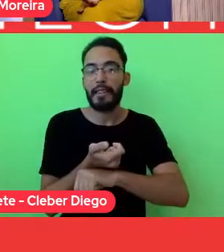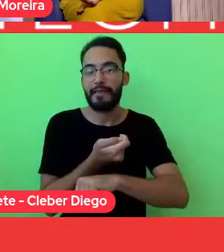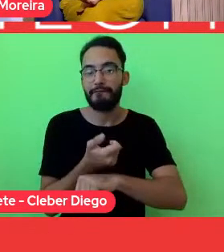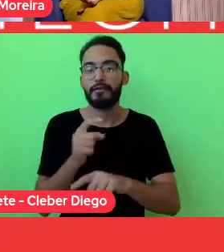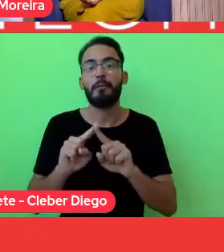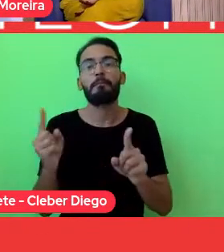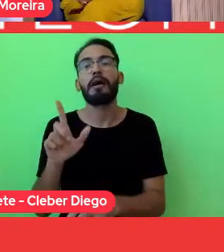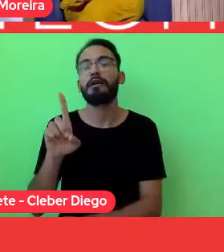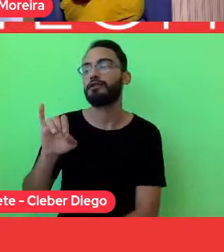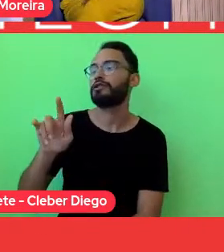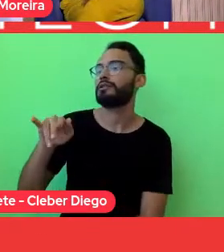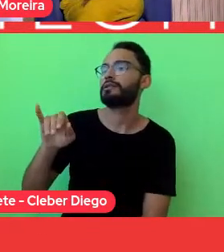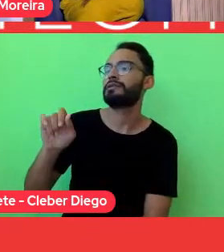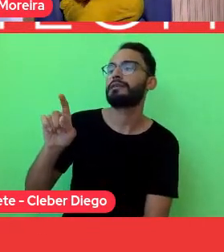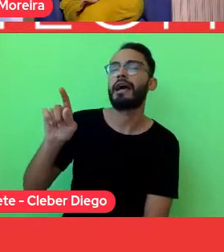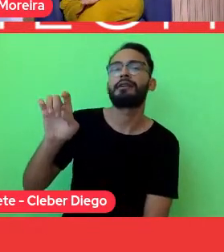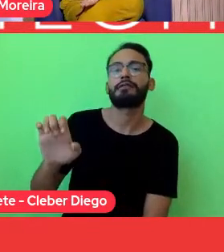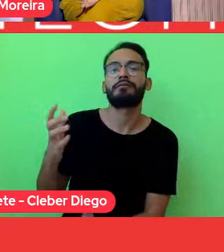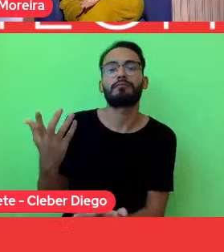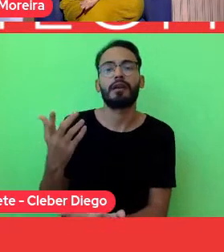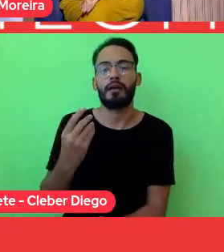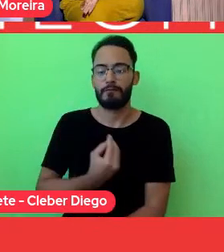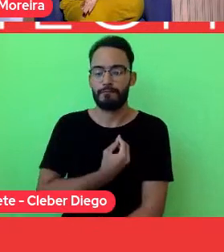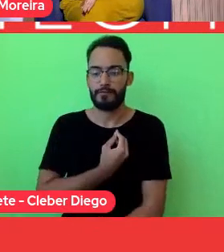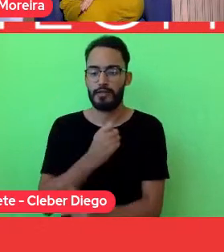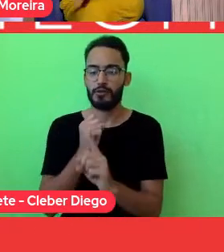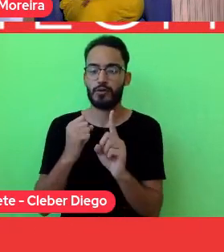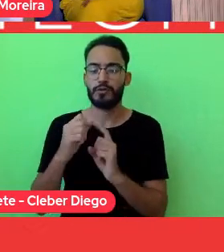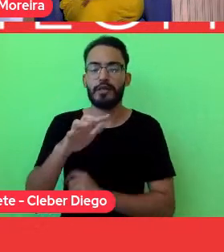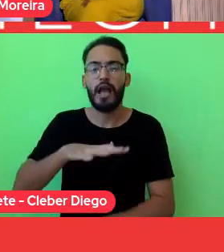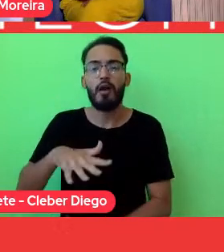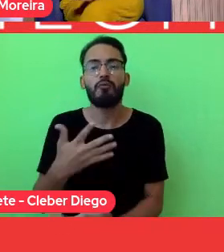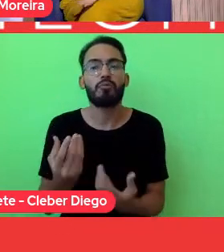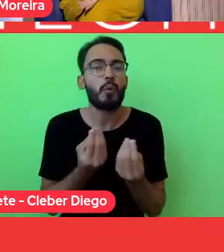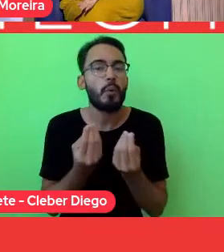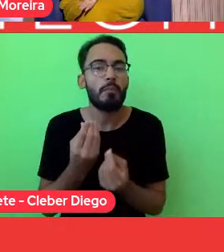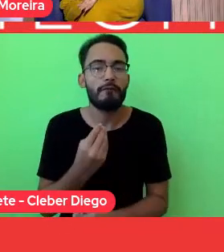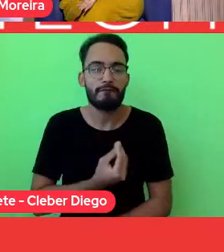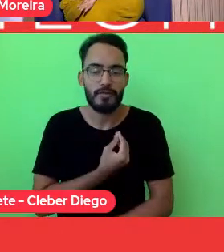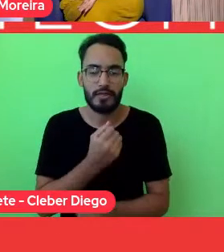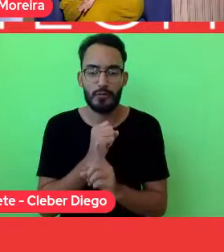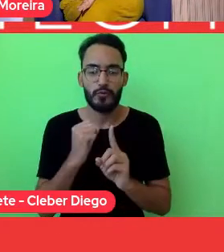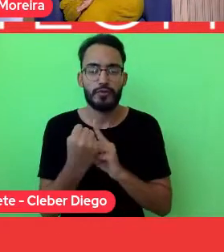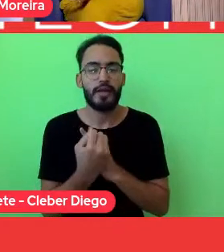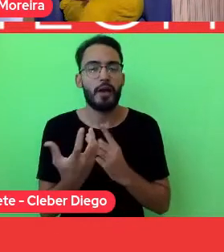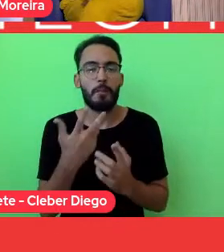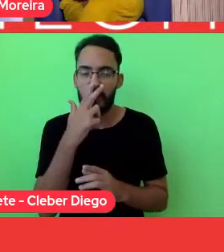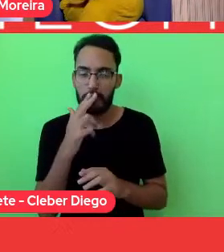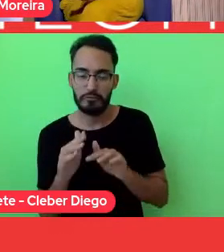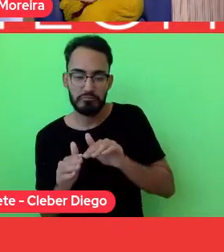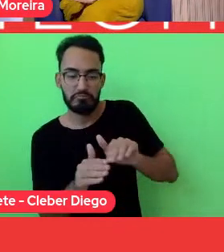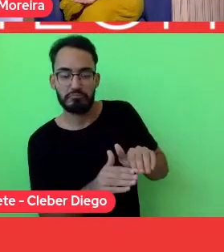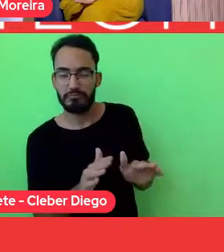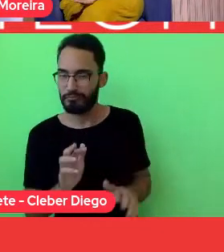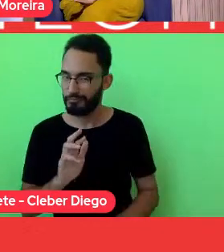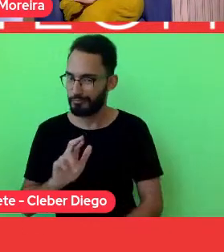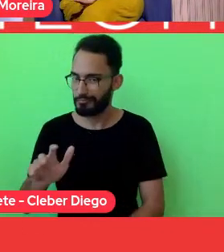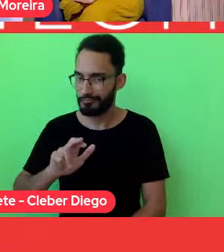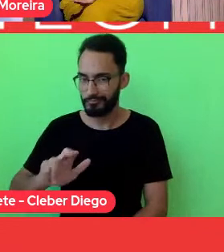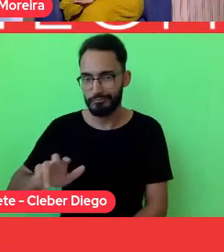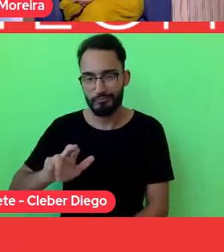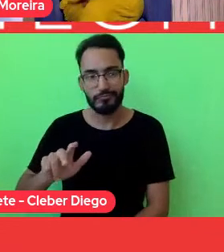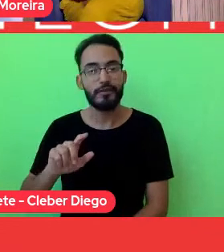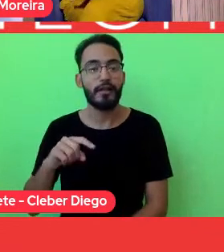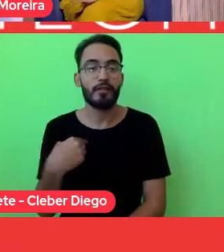a dignidade, né? E a vida social que isso não traz, né? Que vai deixando de lado. Então, a ideia de proporcionar